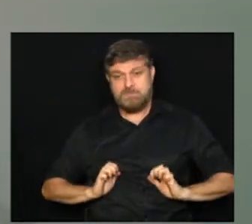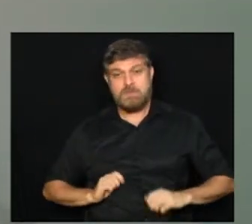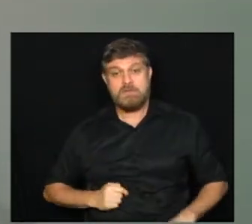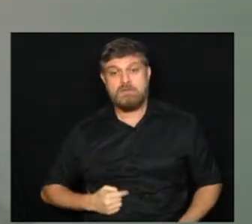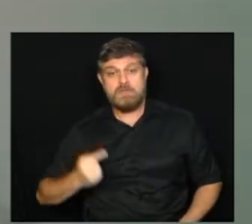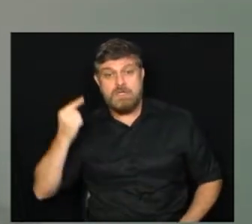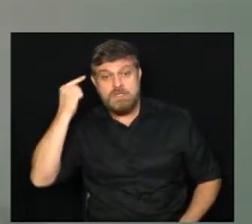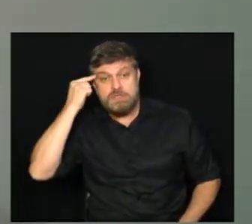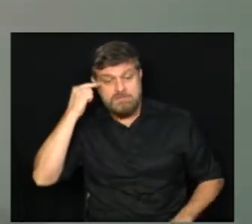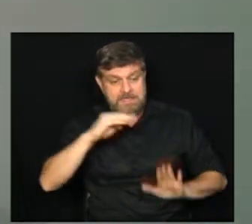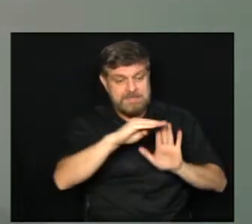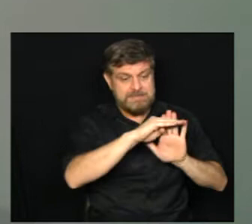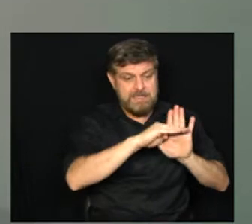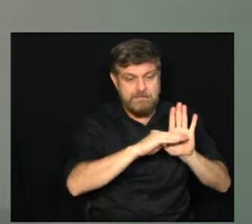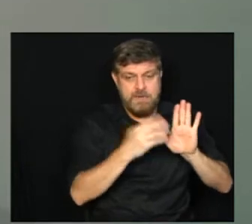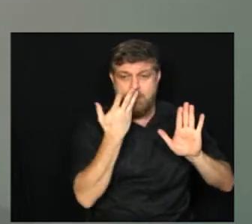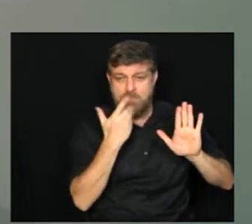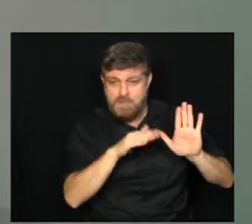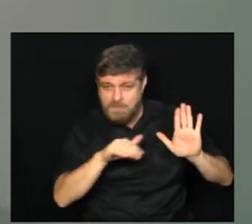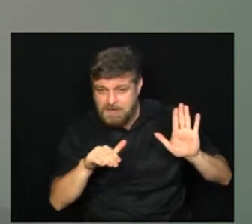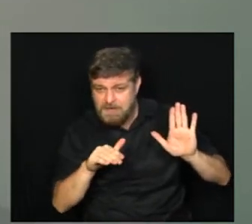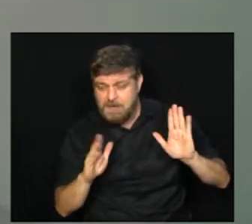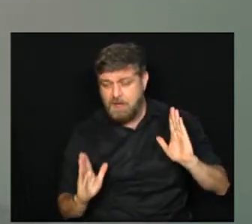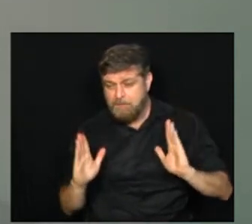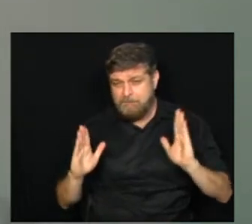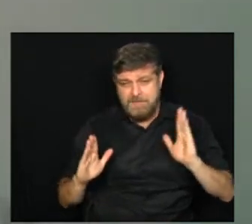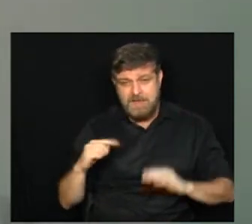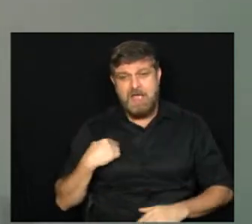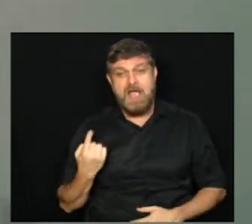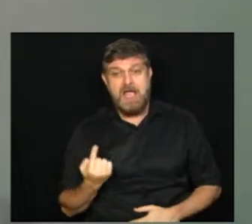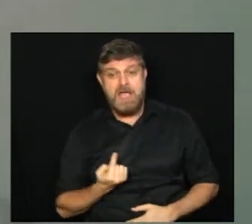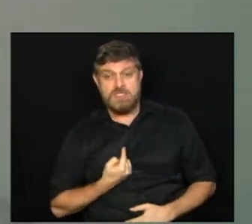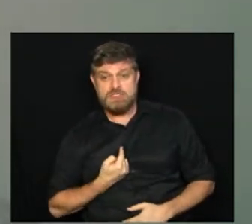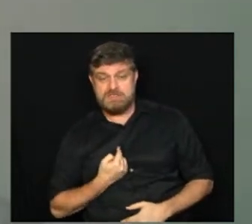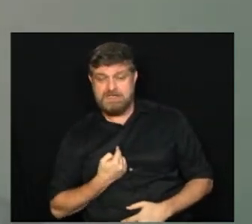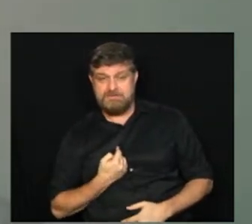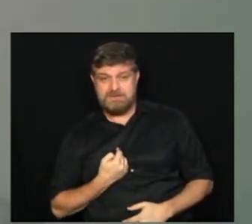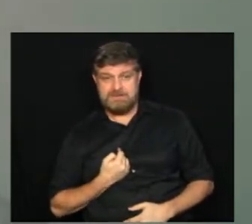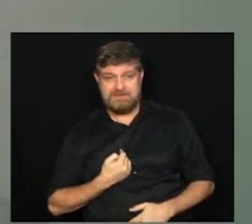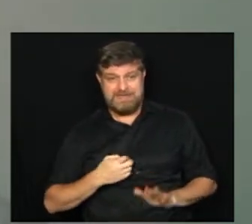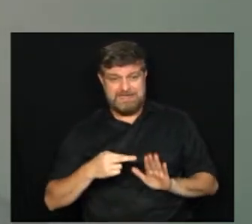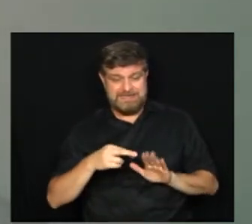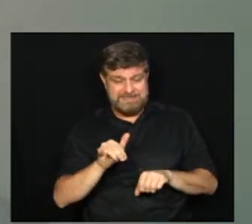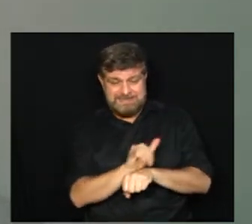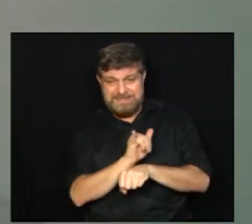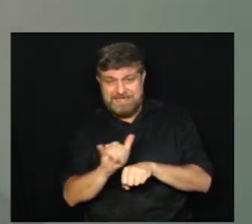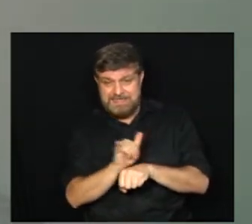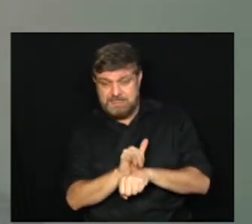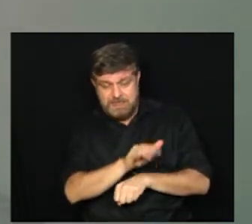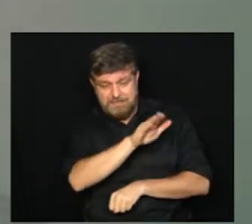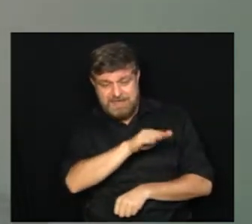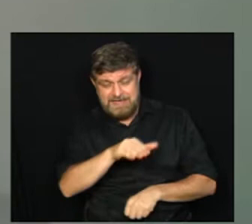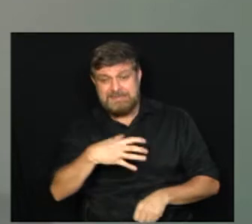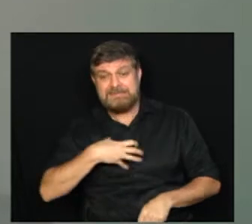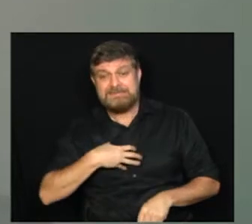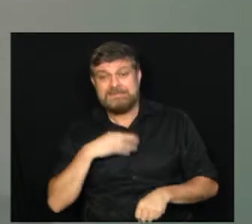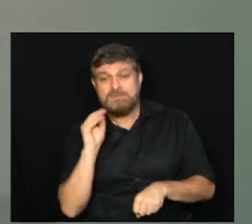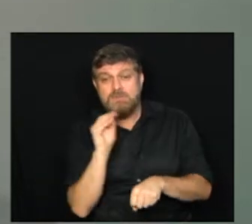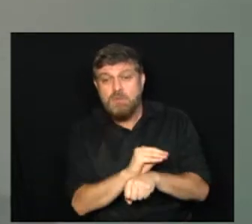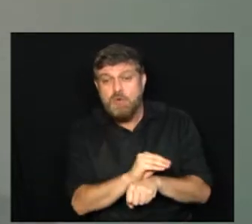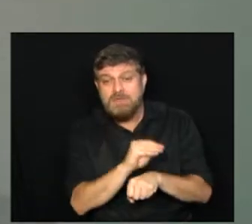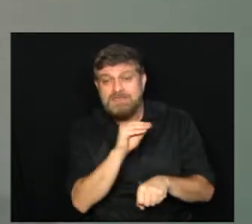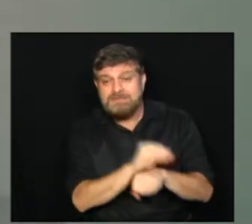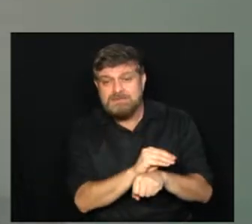falando em medidas protetivas para essas crianças. A gente está falando, como bem lembrou a Débora